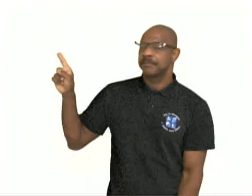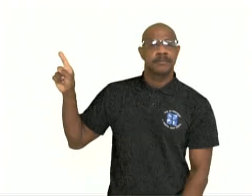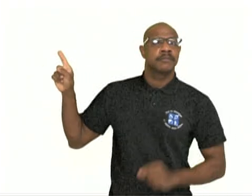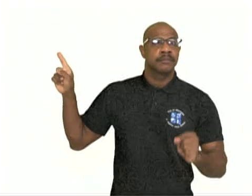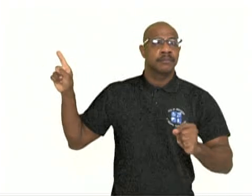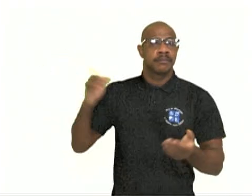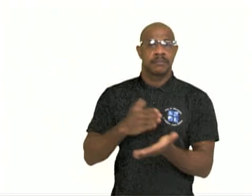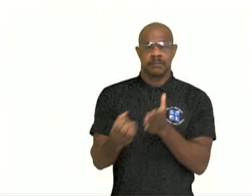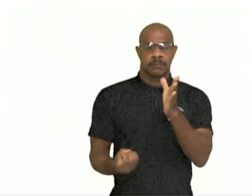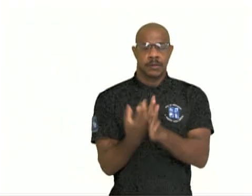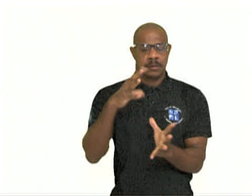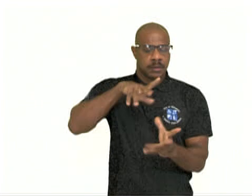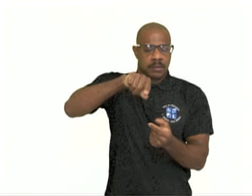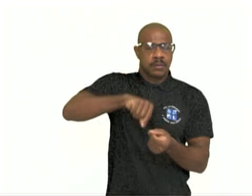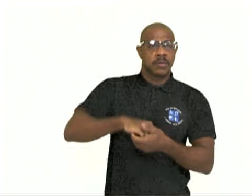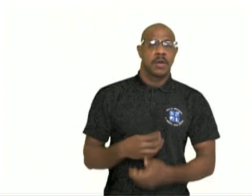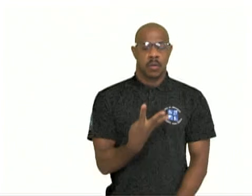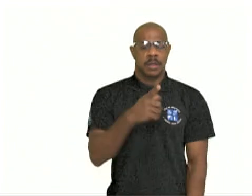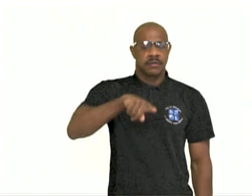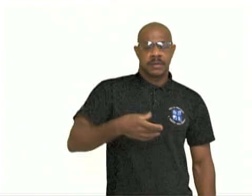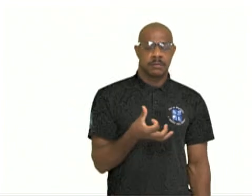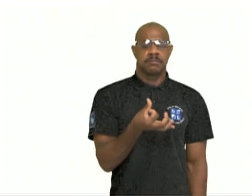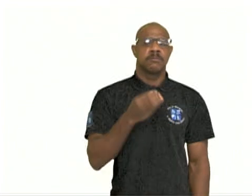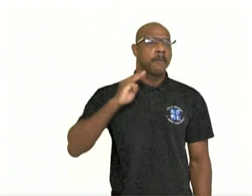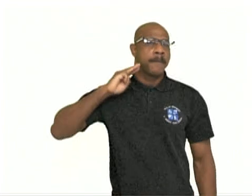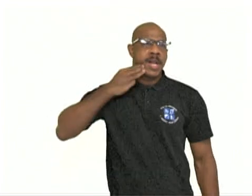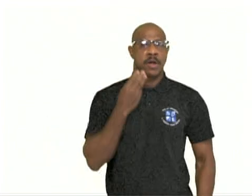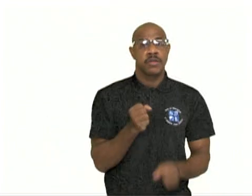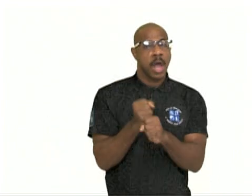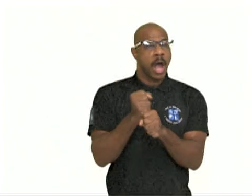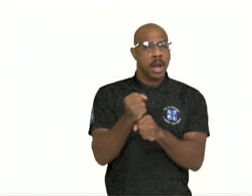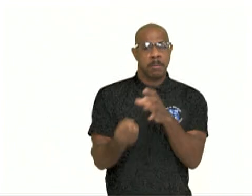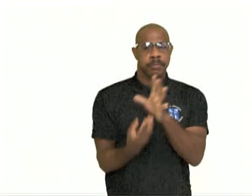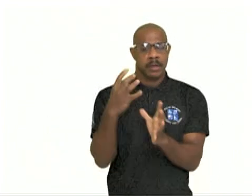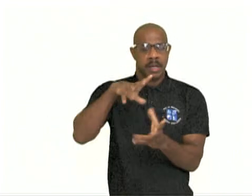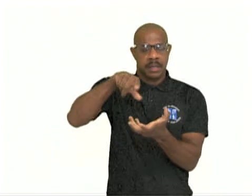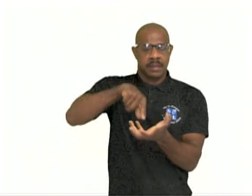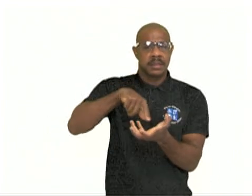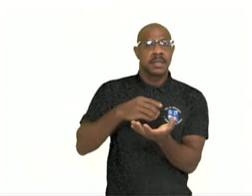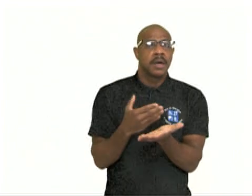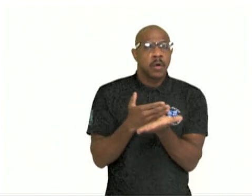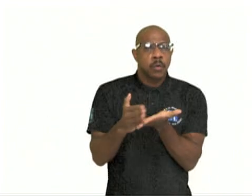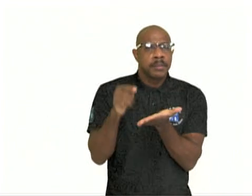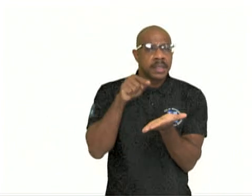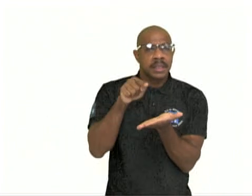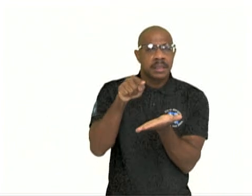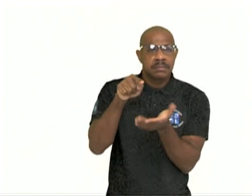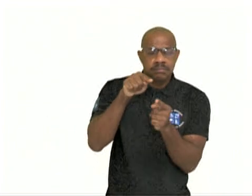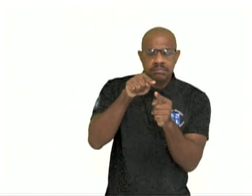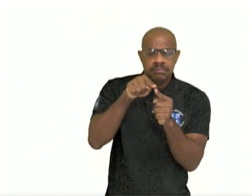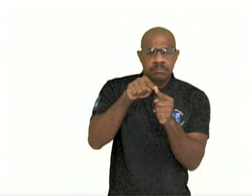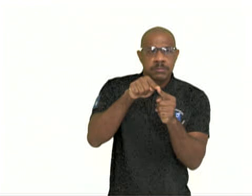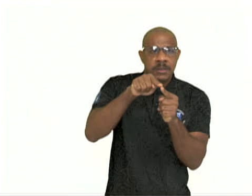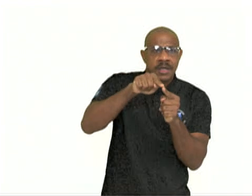da Terra, há 4,6 bilhões de anos, a partir daqui eu vou ter